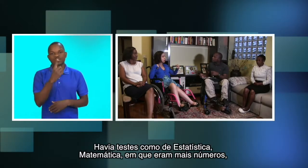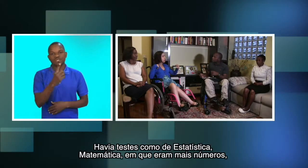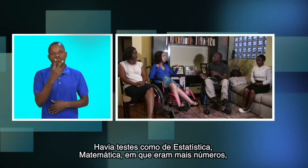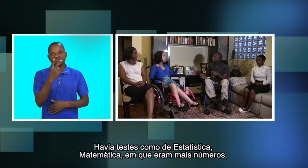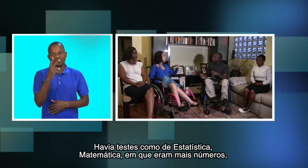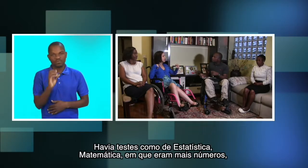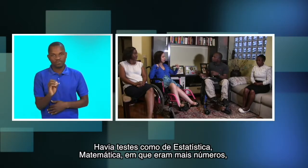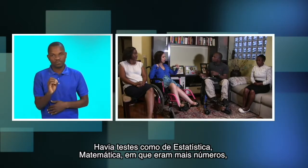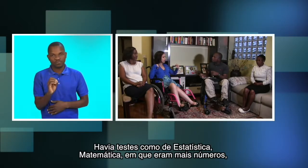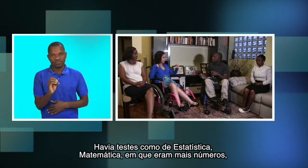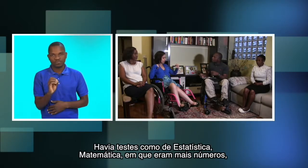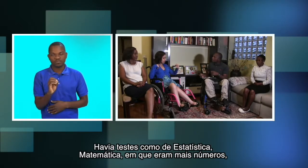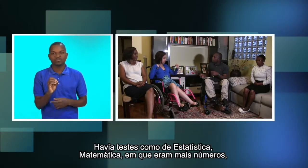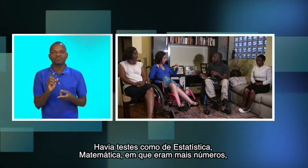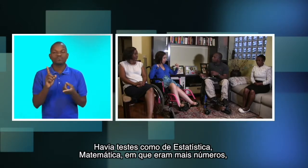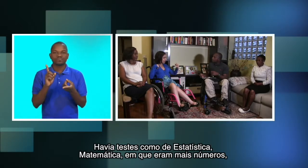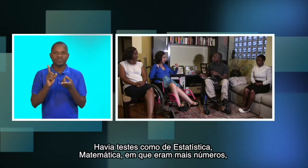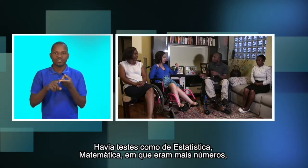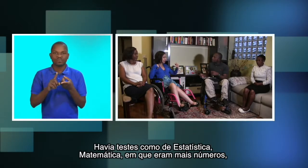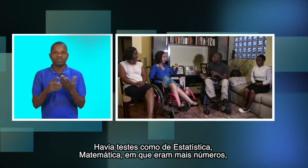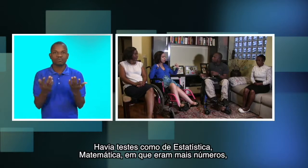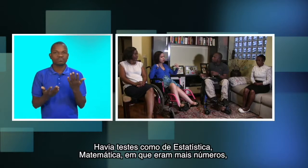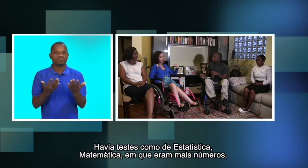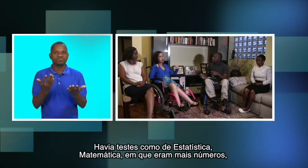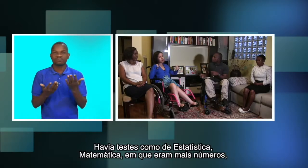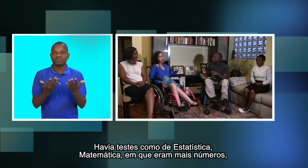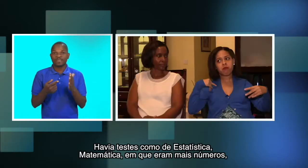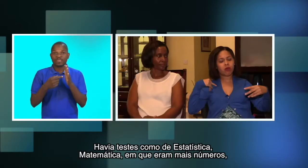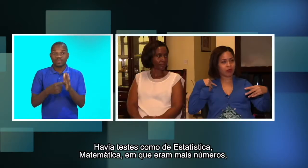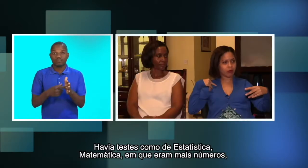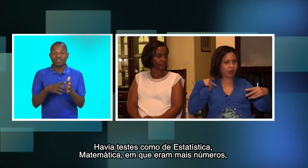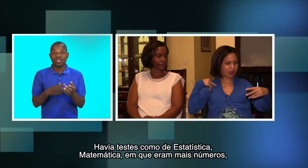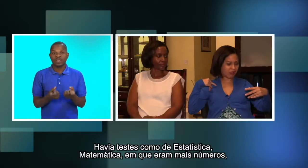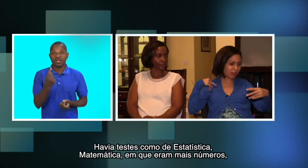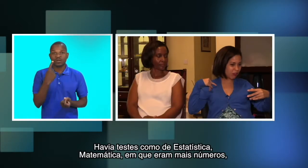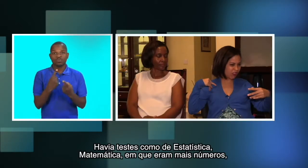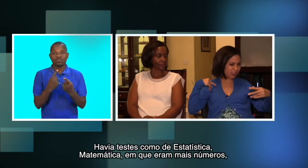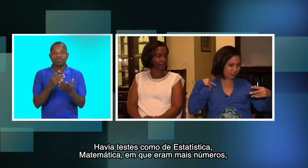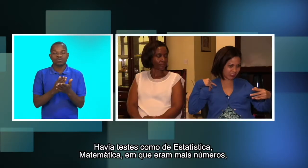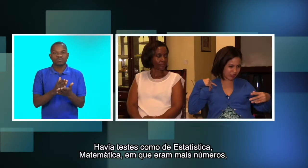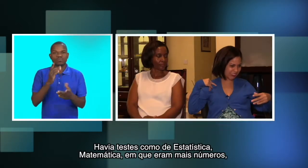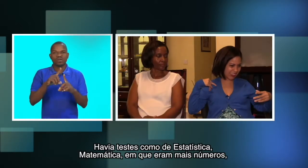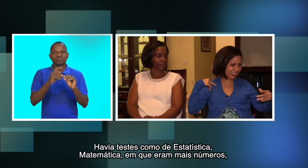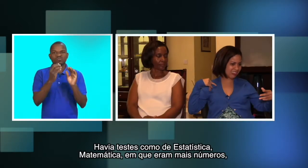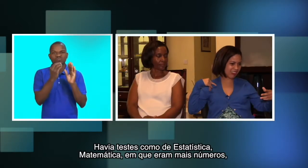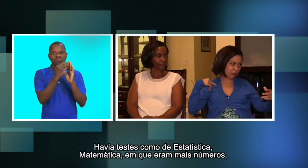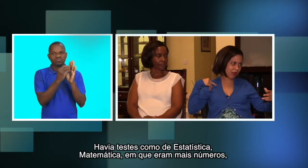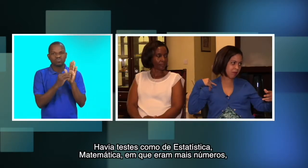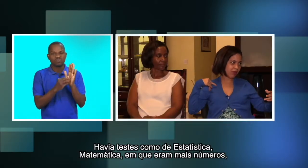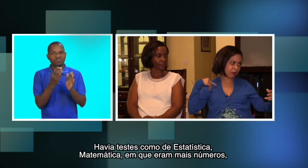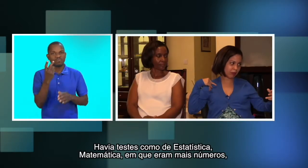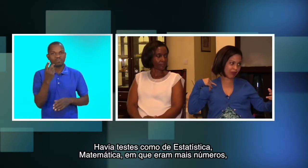151 de fazer a estatística